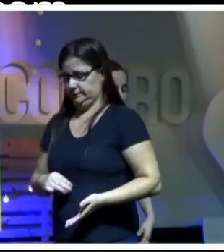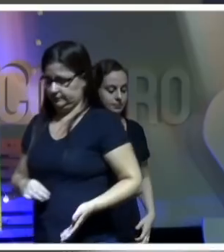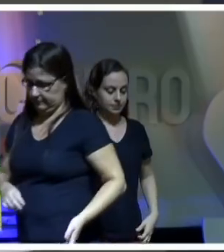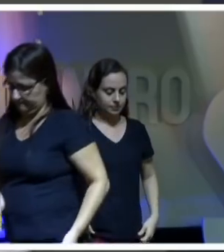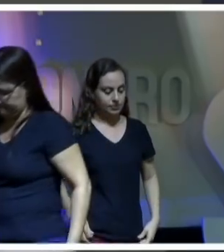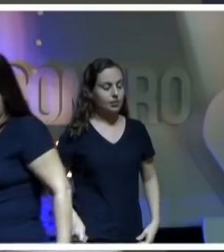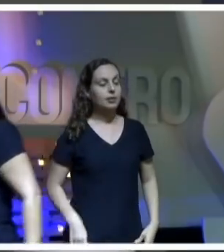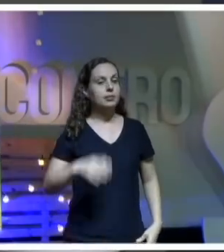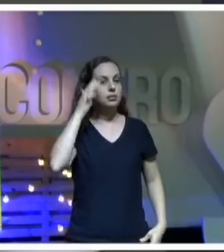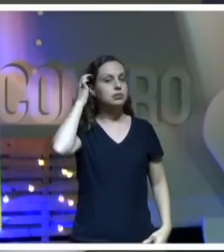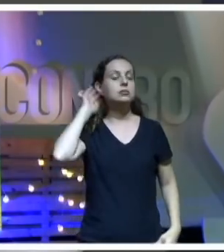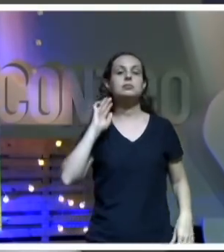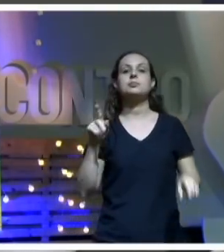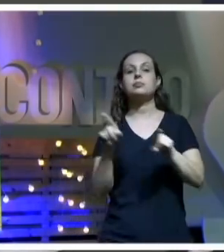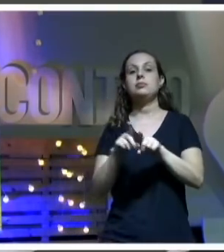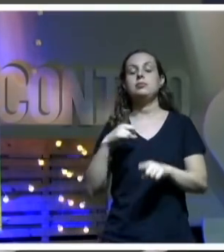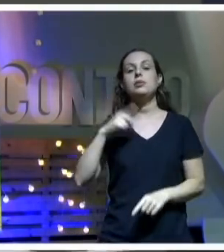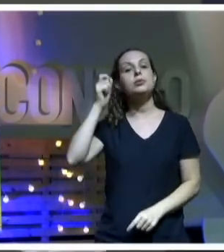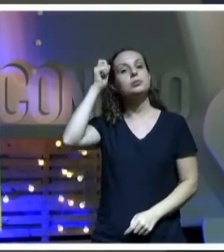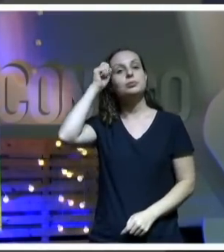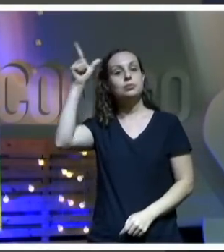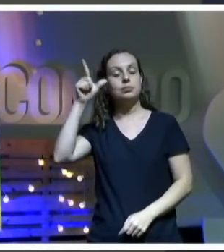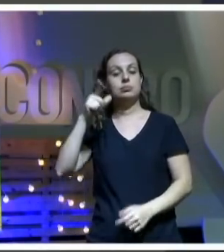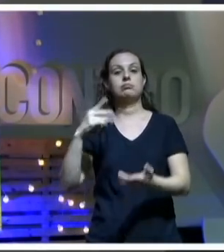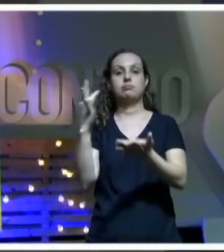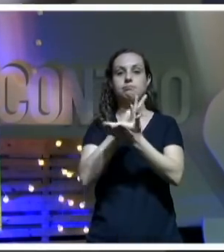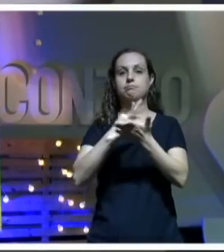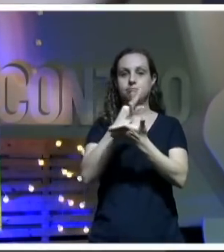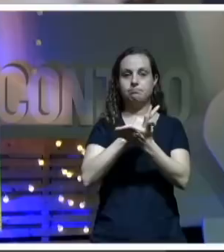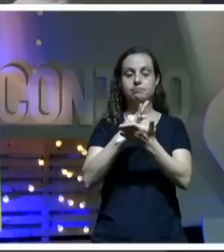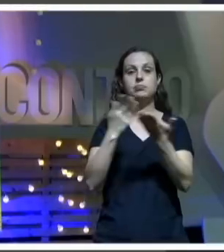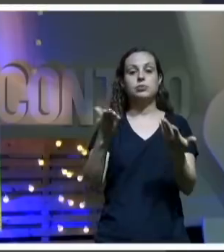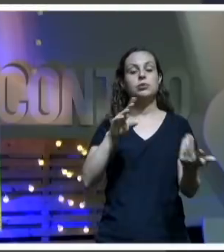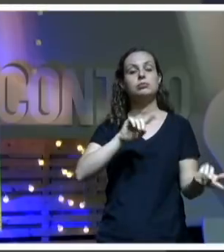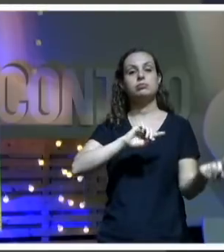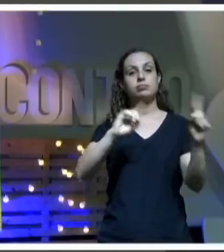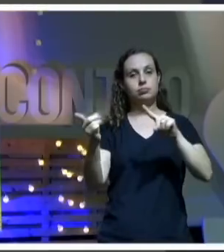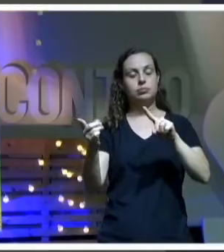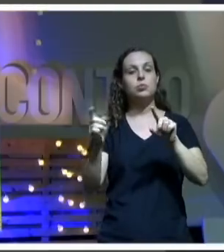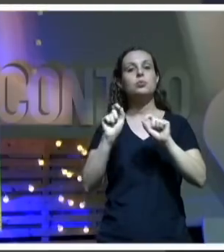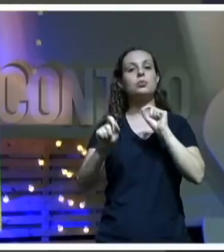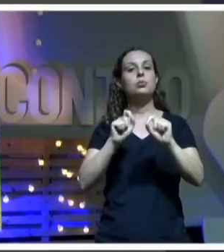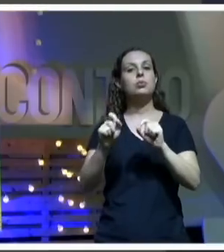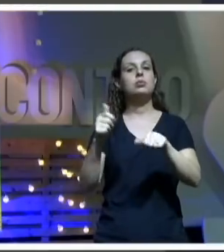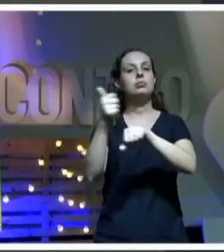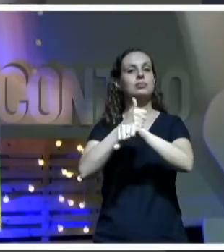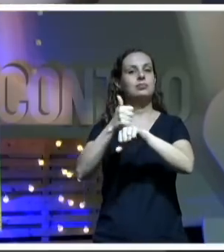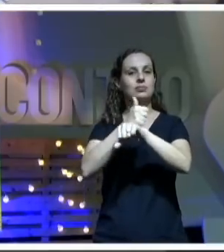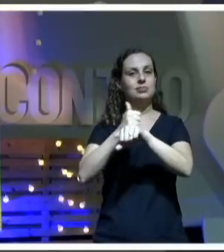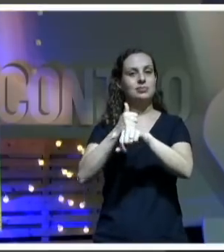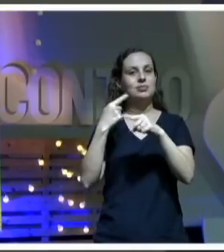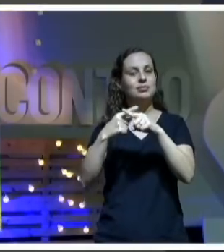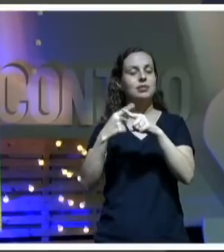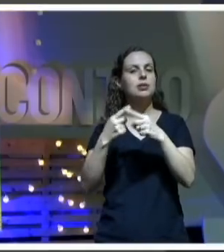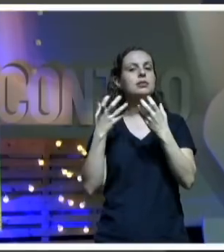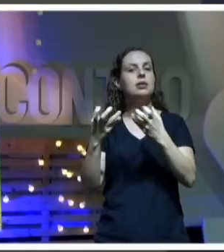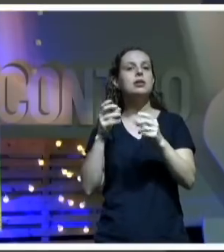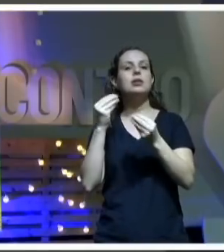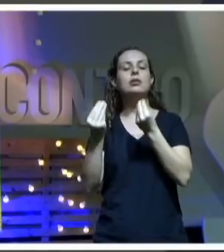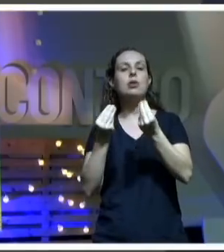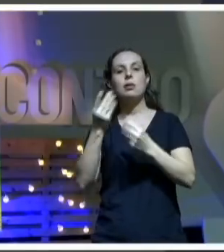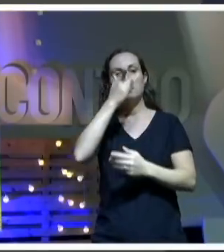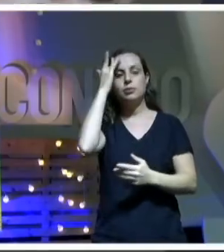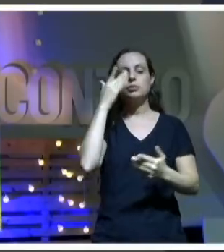da verdade eles trocaram por uma profissionalização em que o que vale mais era as técnicas de gerenciamento